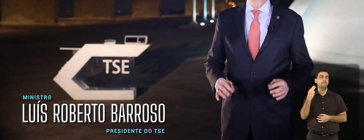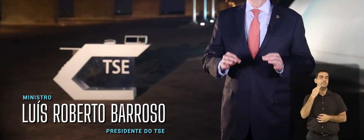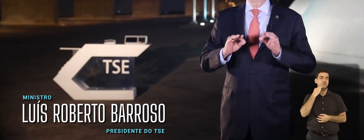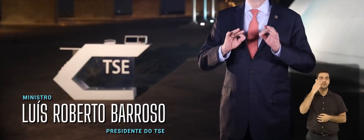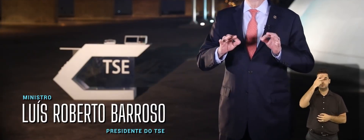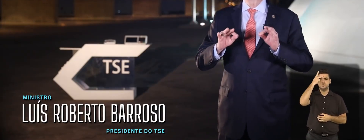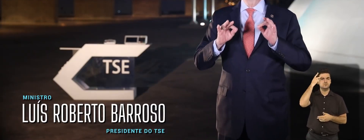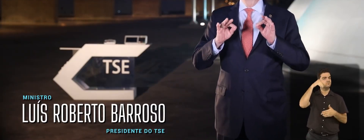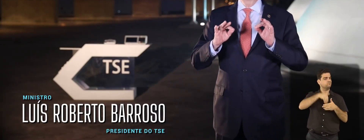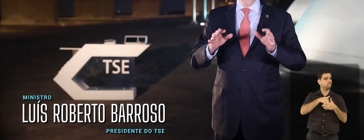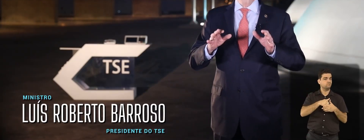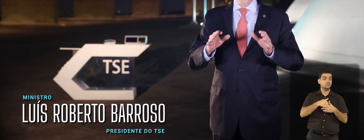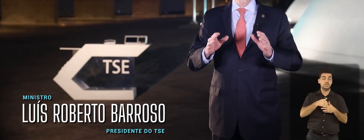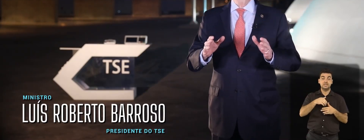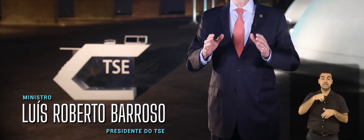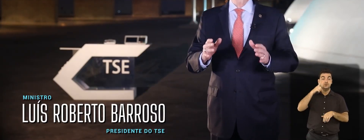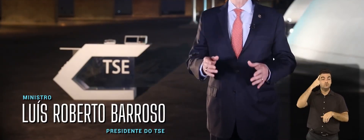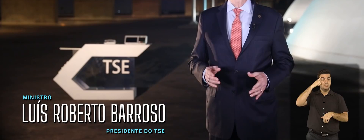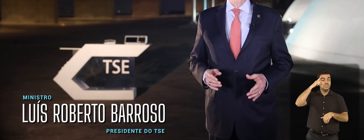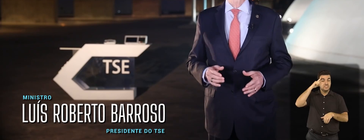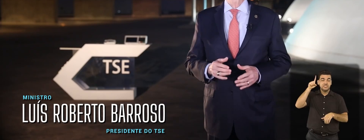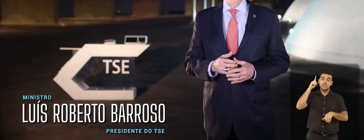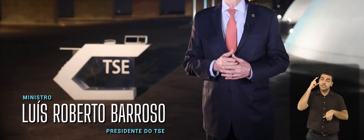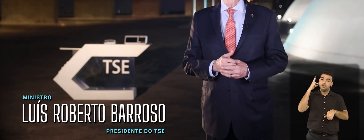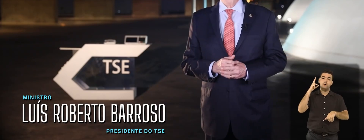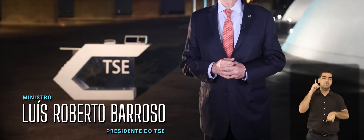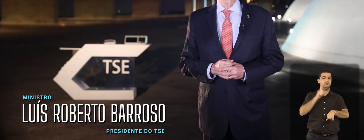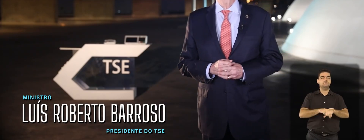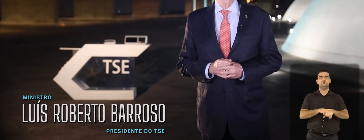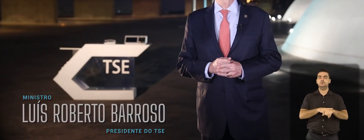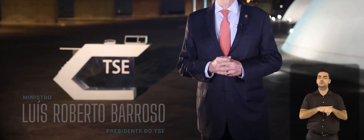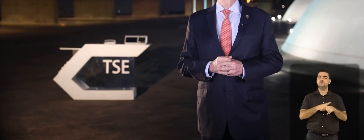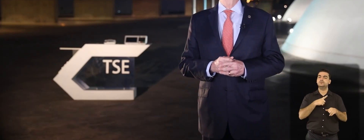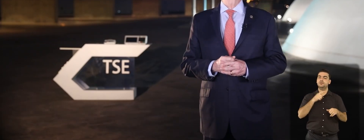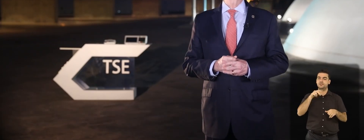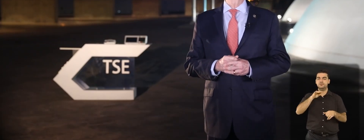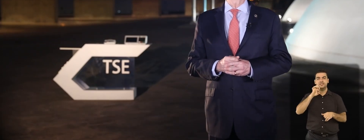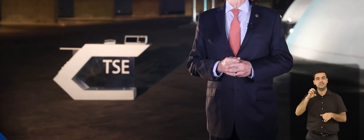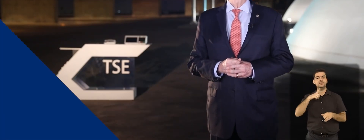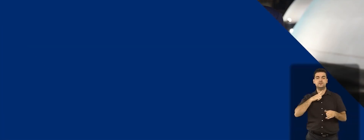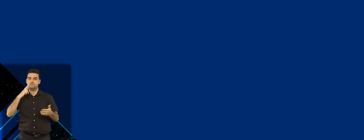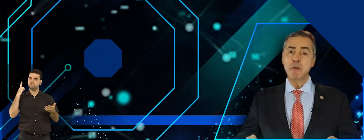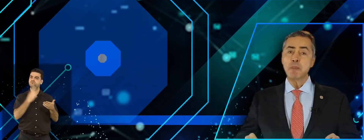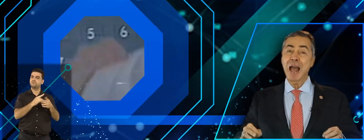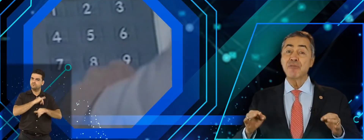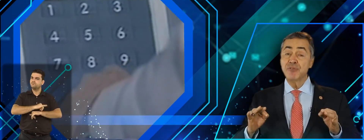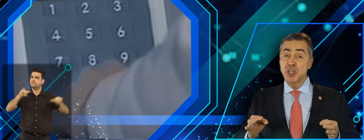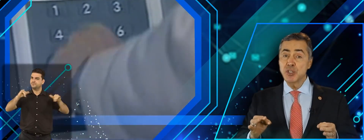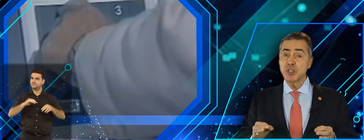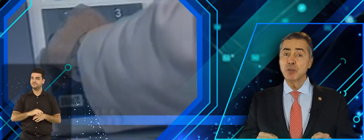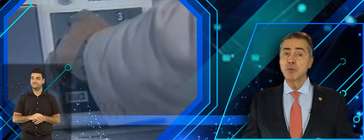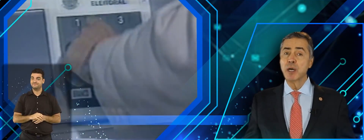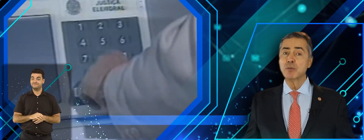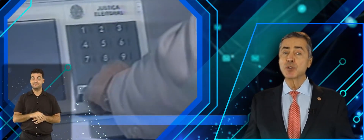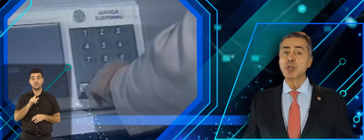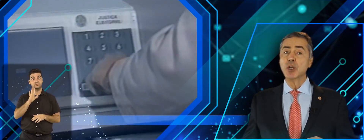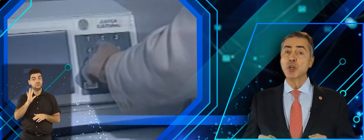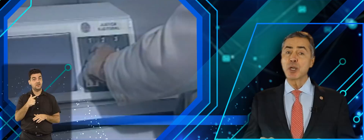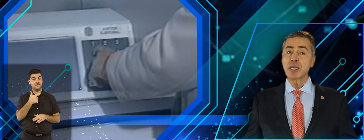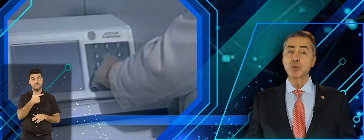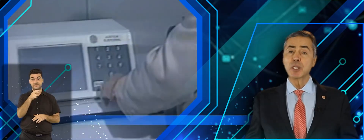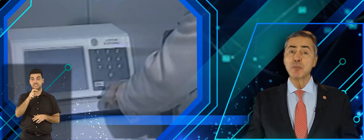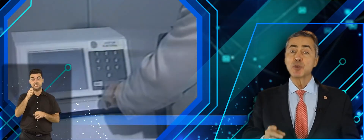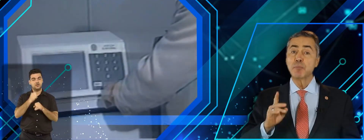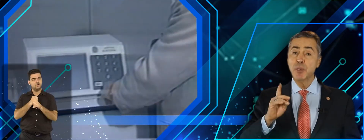eleitores, na noite do mesmo dia das eleições, o TSE divulga os resultados. Há 25 anos,